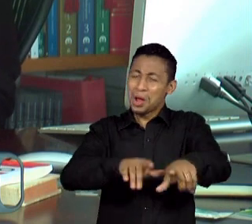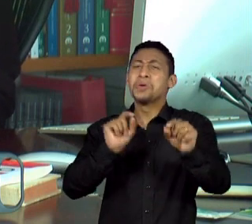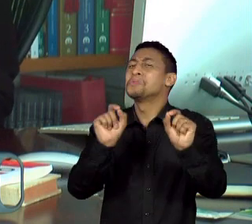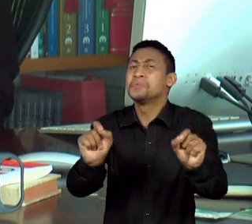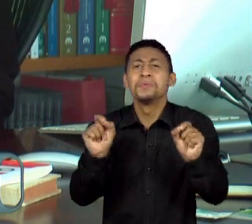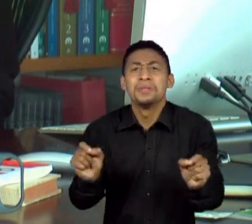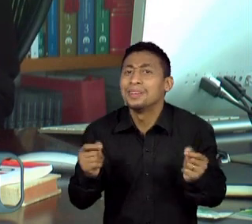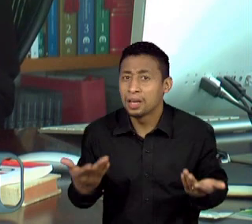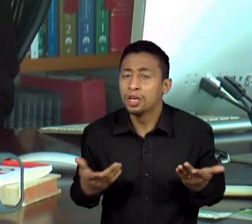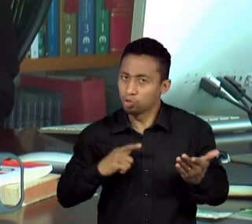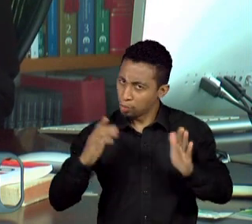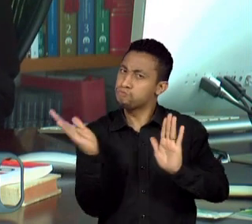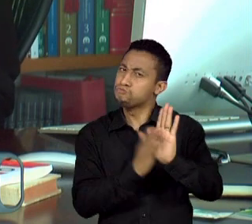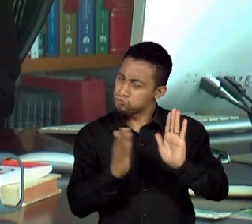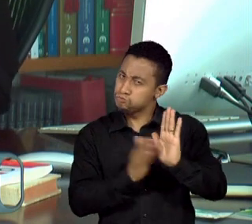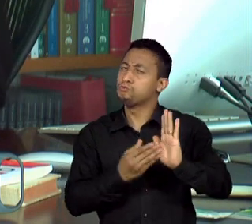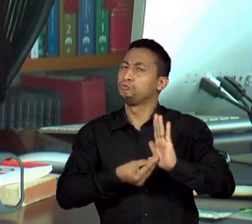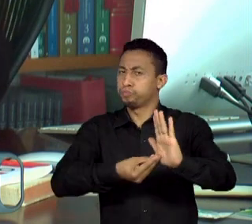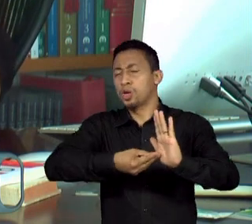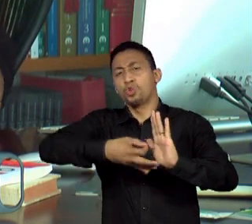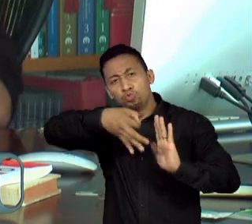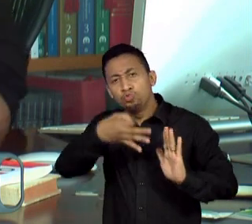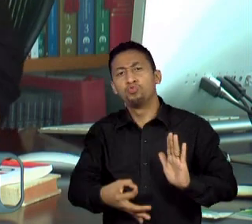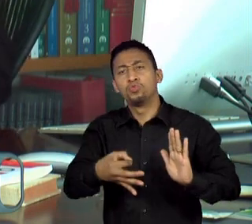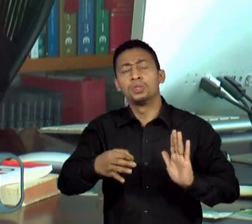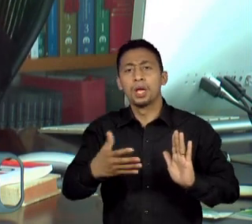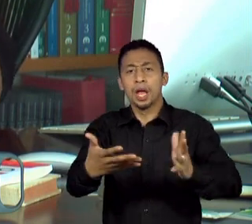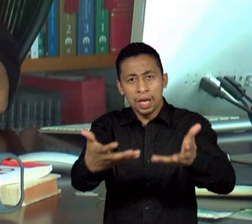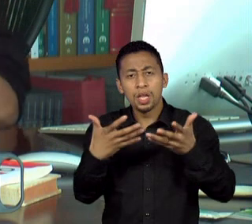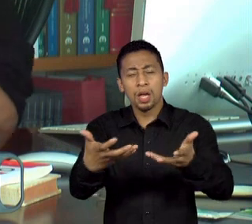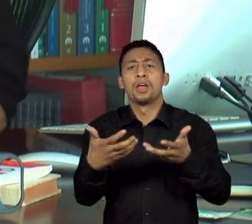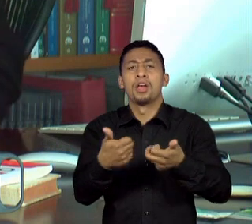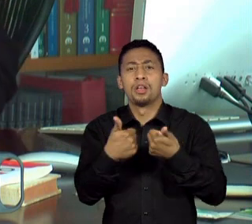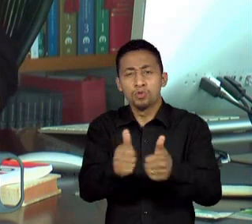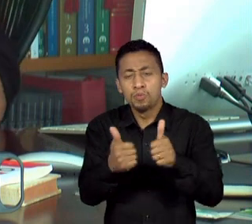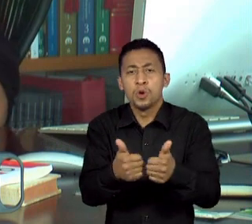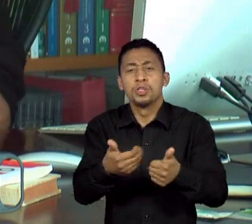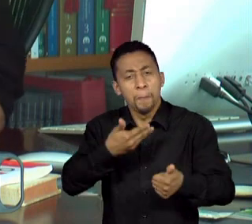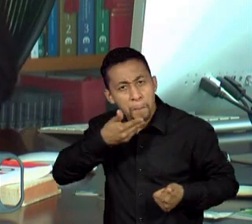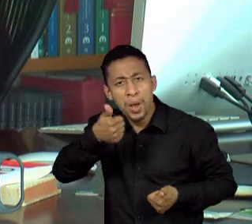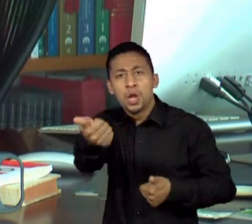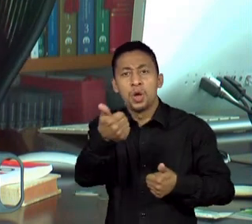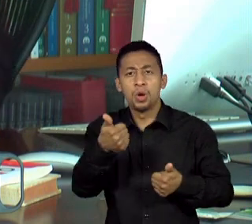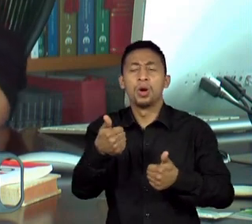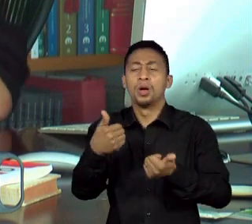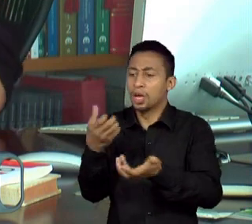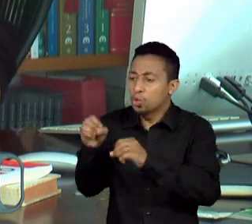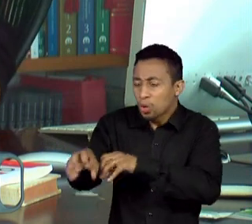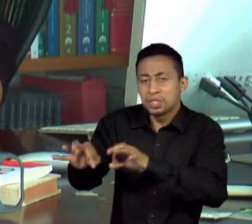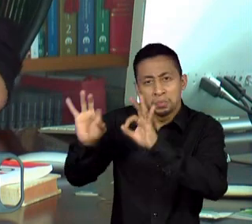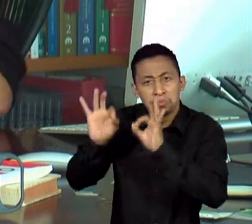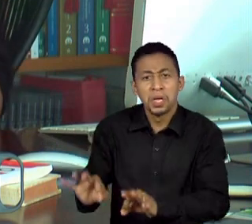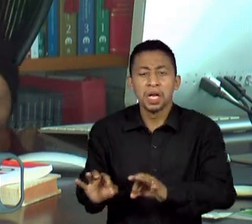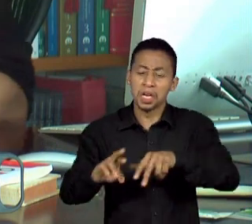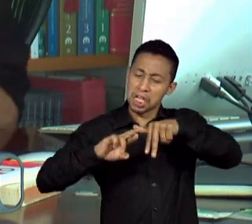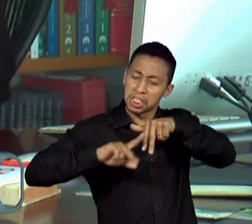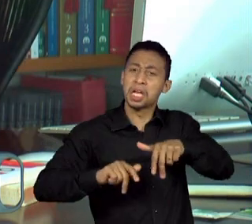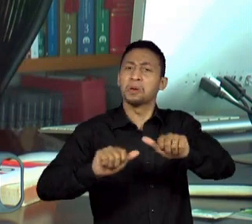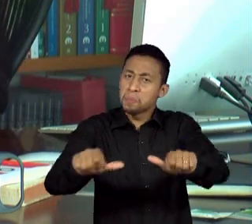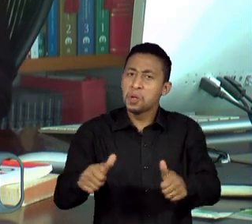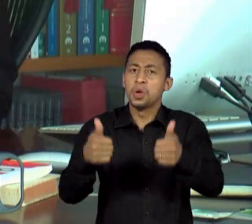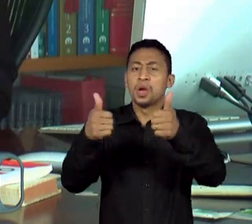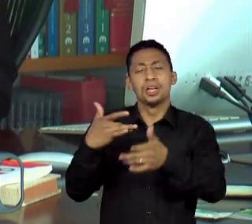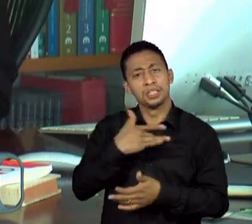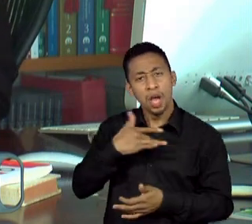tinham pautas muito, muito justas, melhor transporte, melhor educação, questões de gênero, questões de saúde,